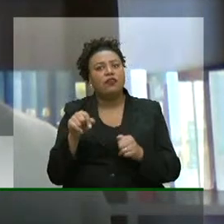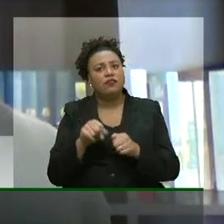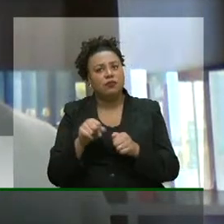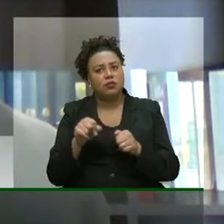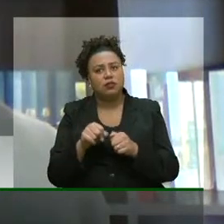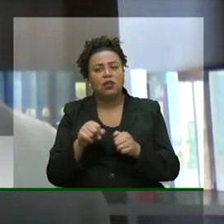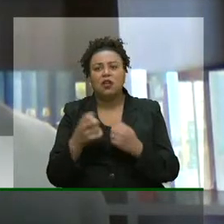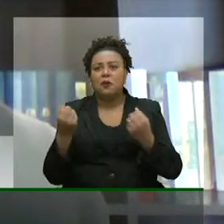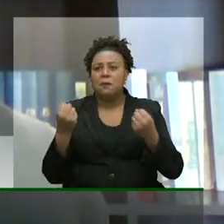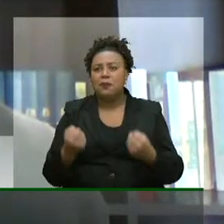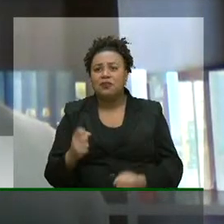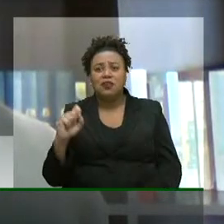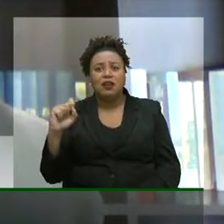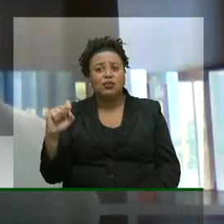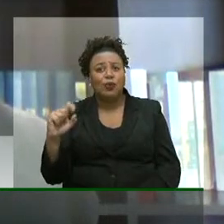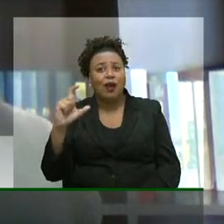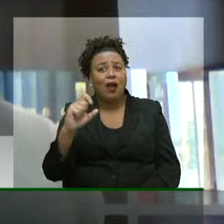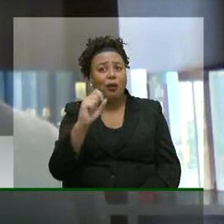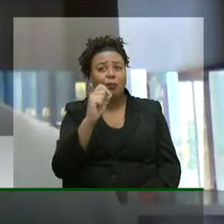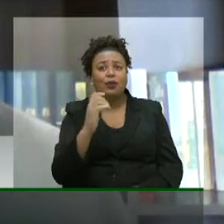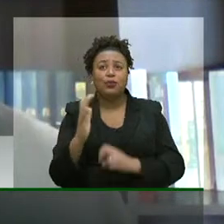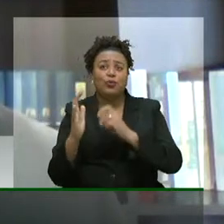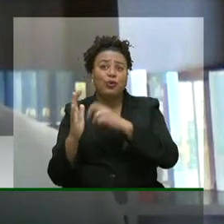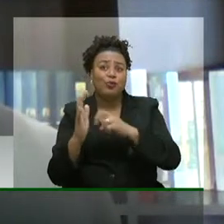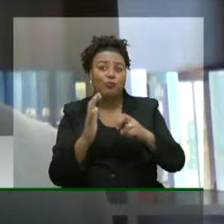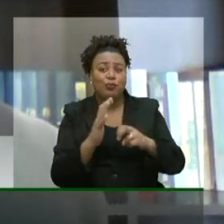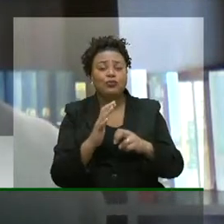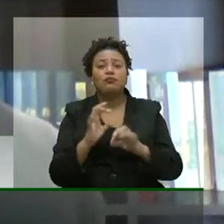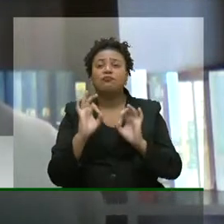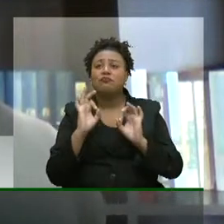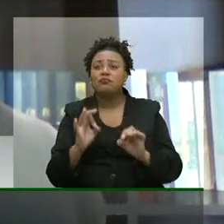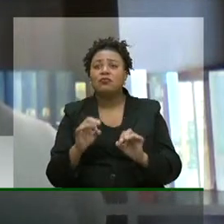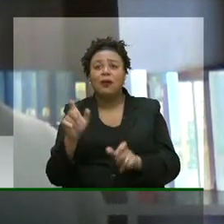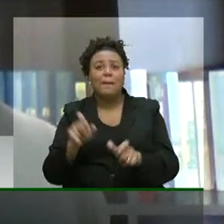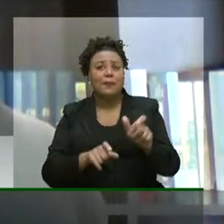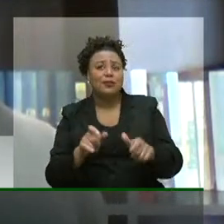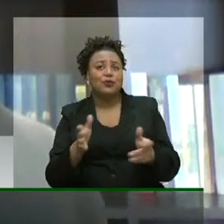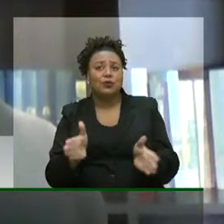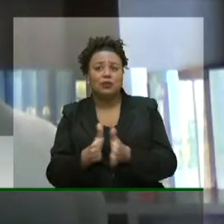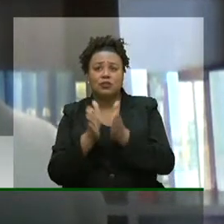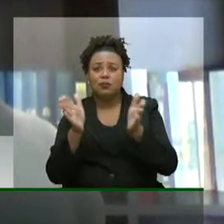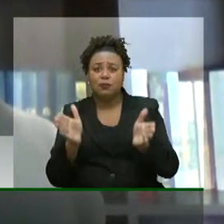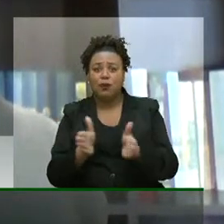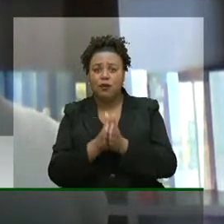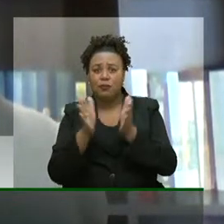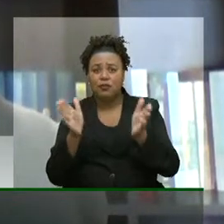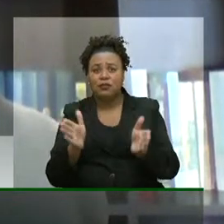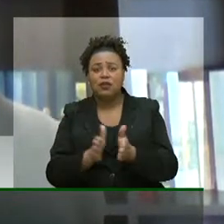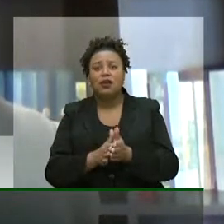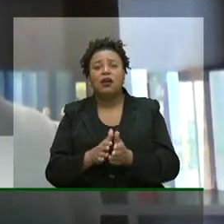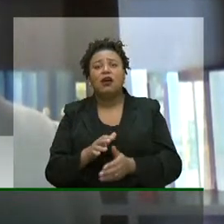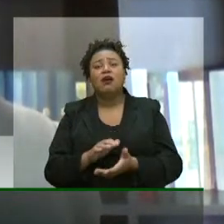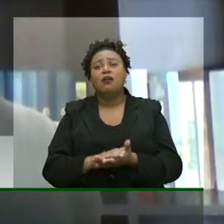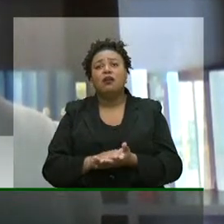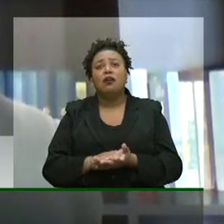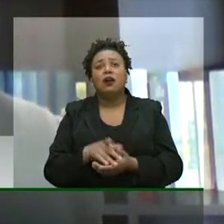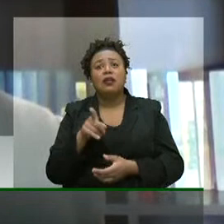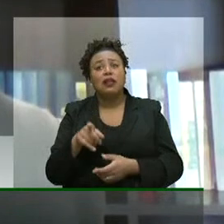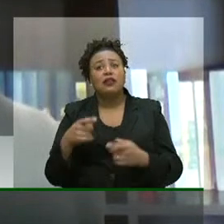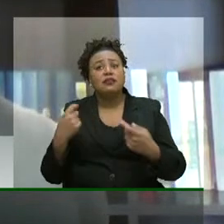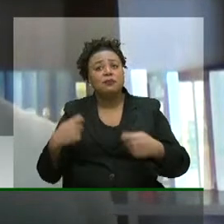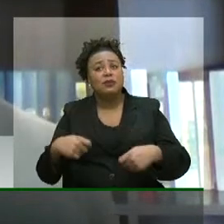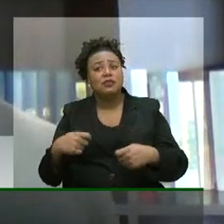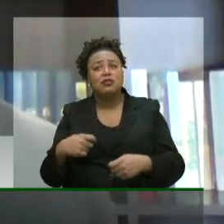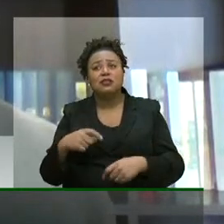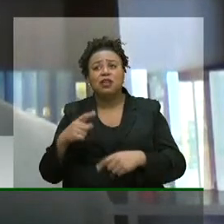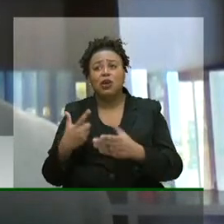um pesado aumento de carga tributária, notadamente sobre as pessoas de menor renda, aqueles que dependem de